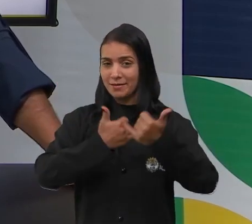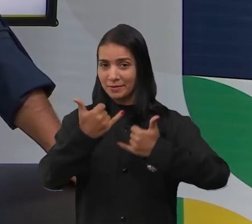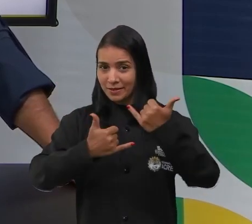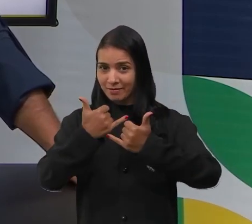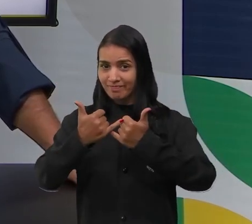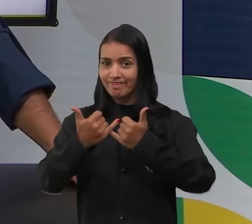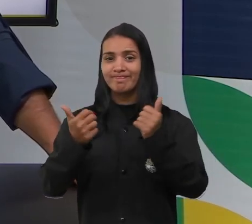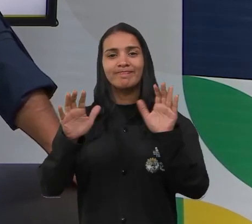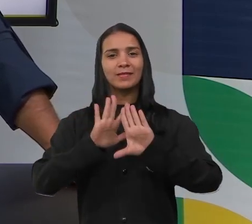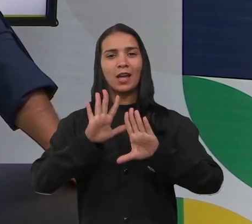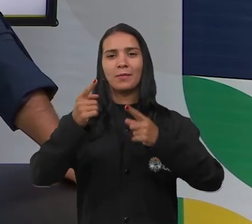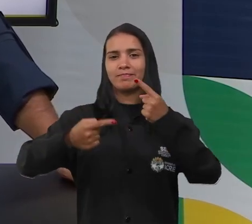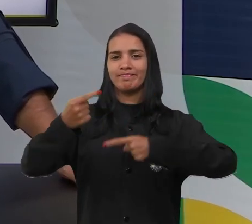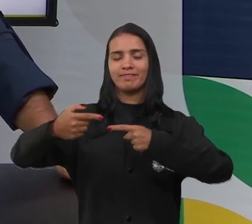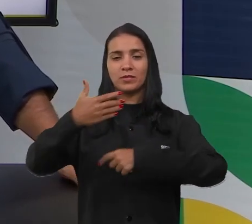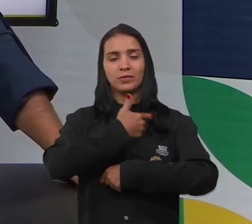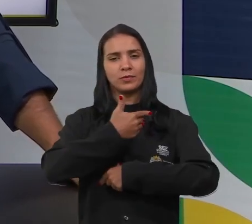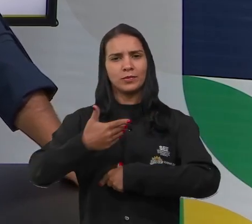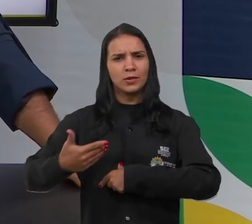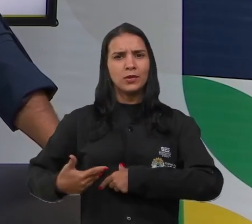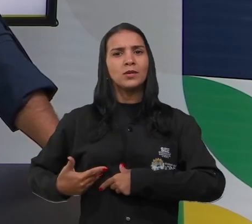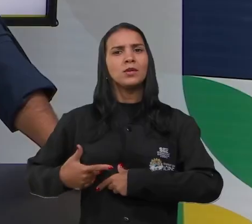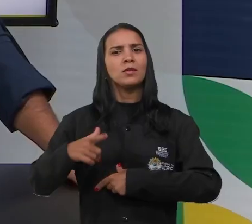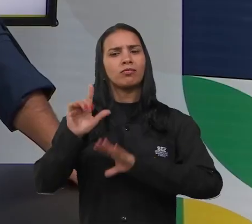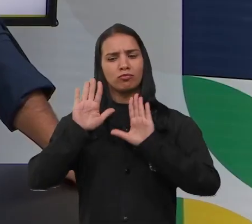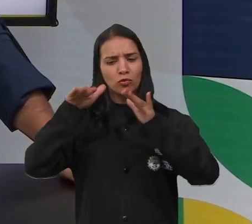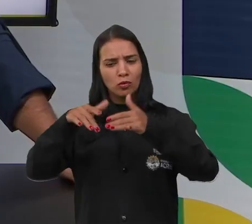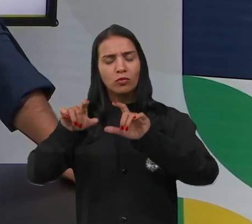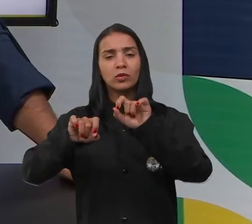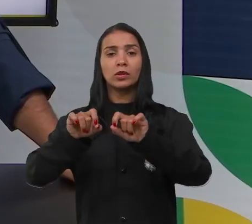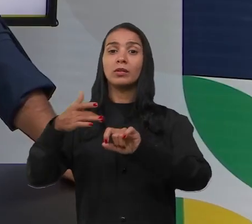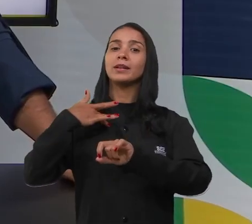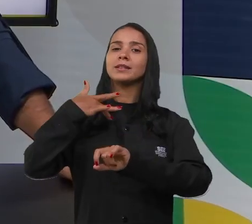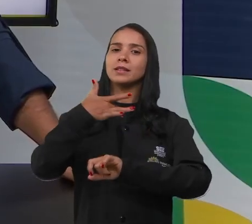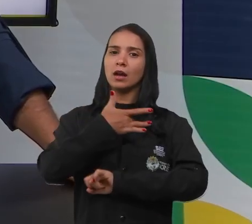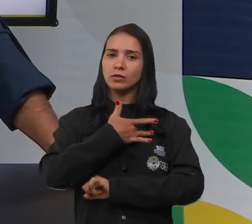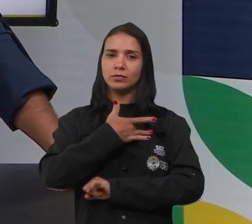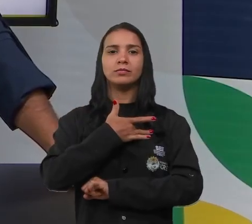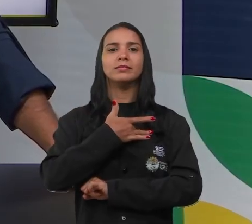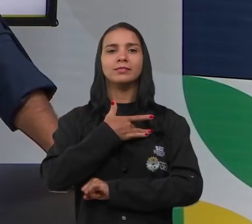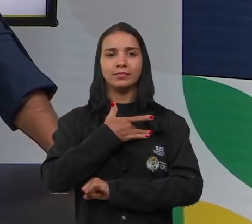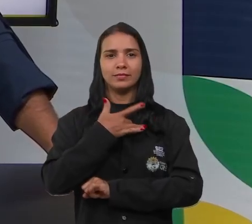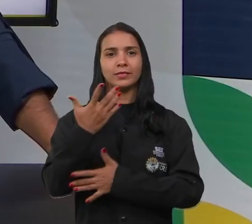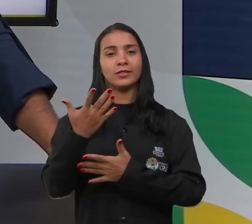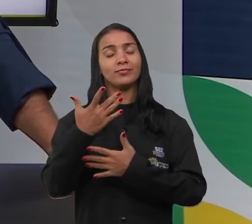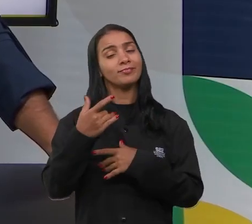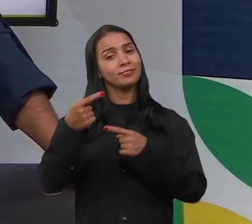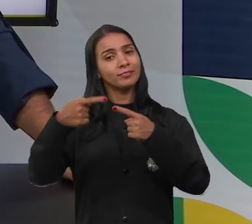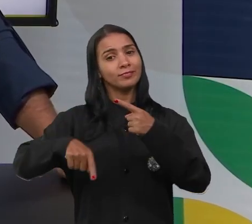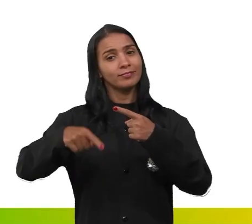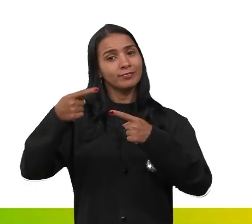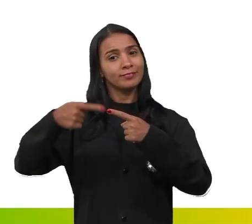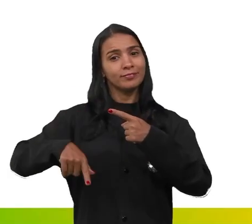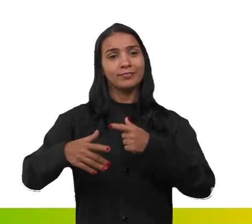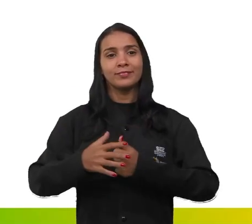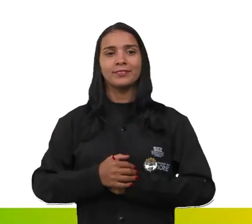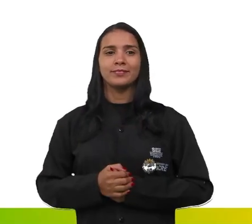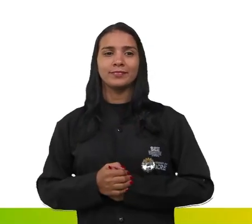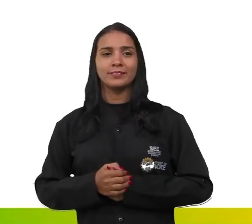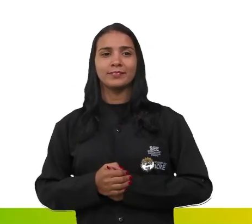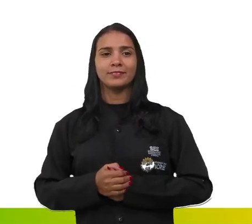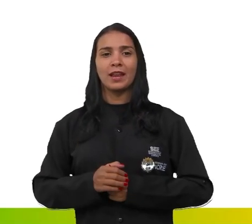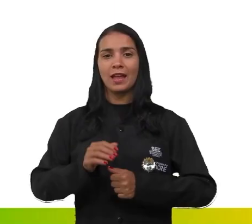uma política pública voltada para a saúde, educação. Apenas. Ignora. Alternativa